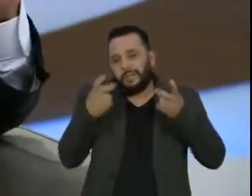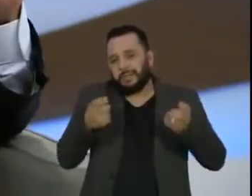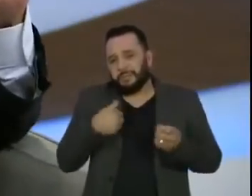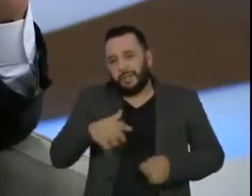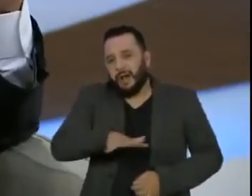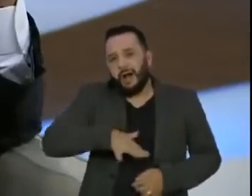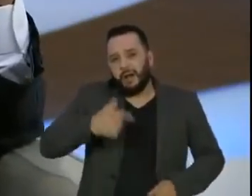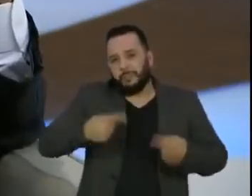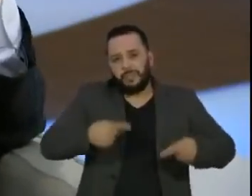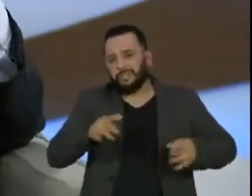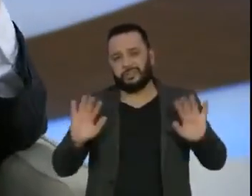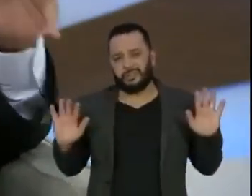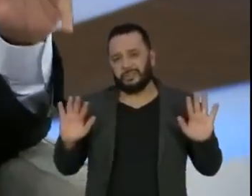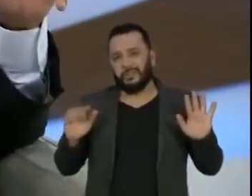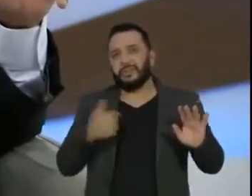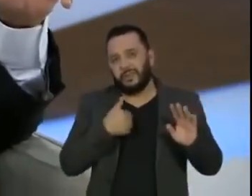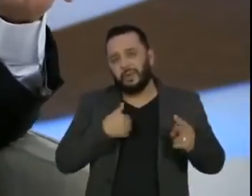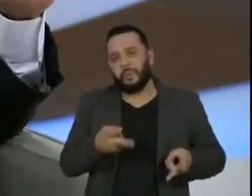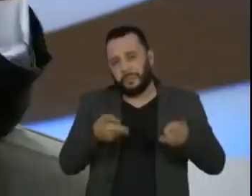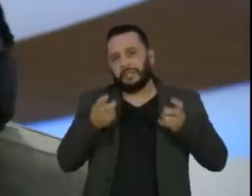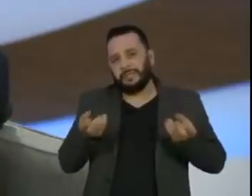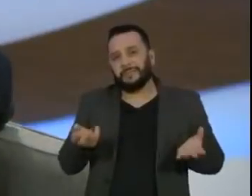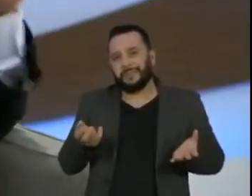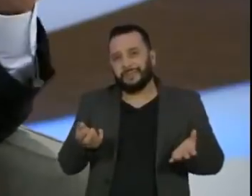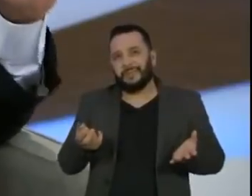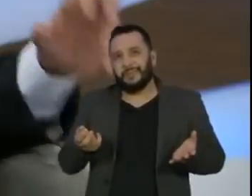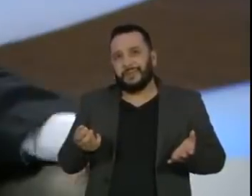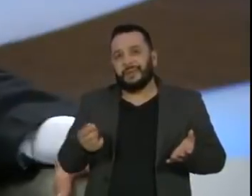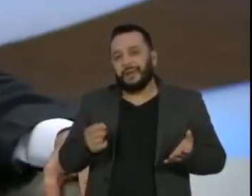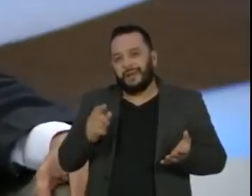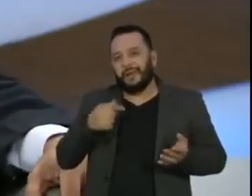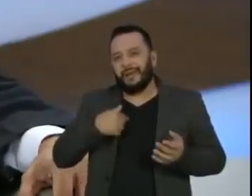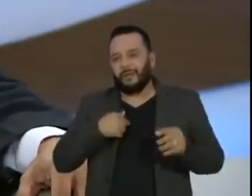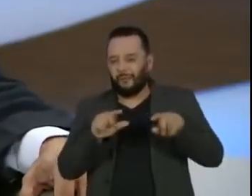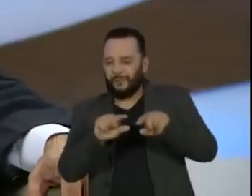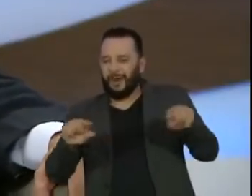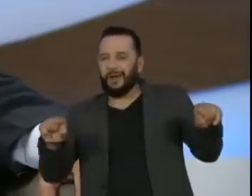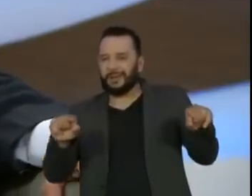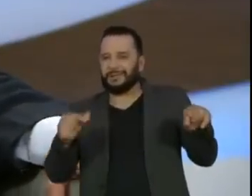político é jogo de retórica política é jogo poético político é jogo de Contenda